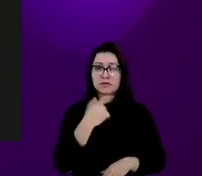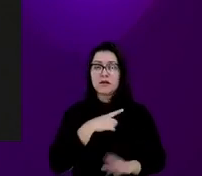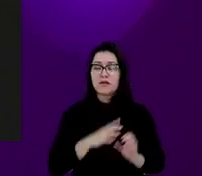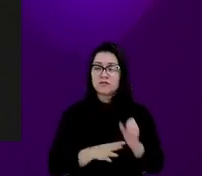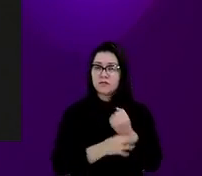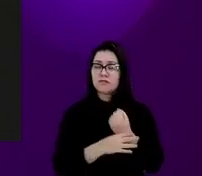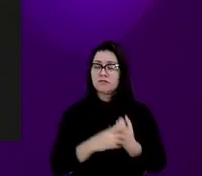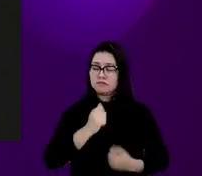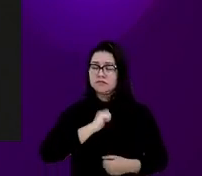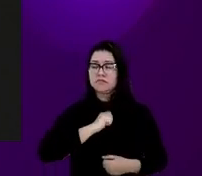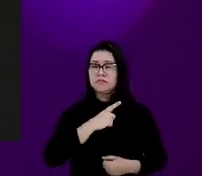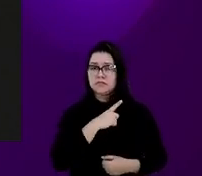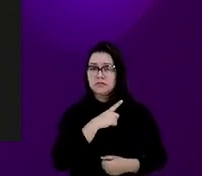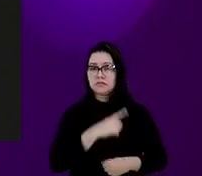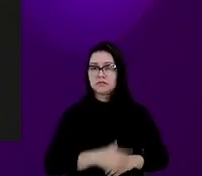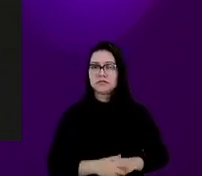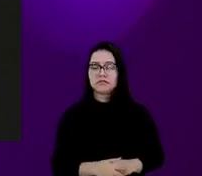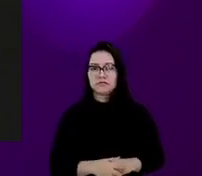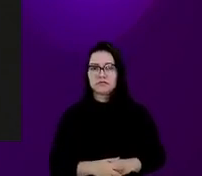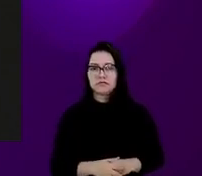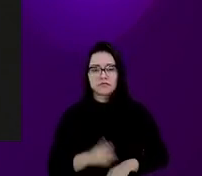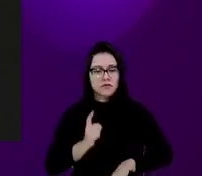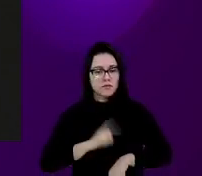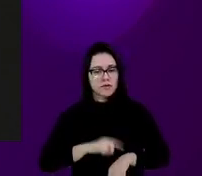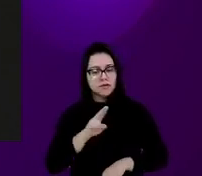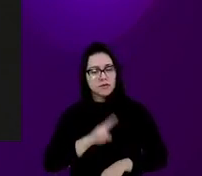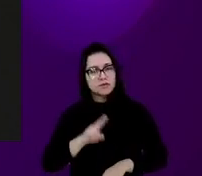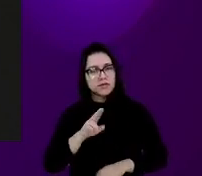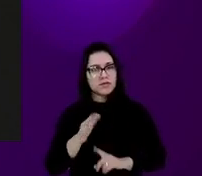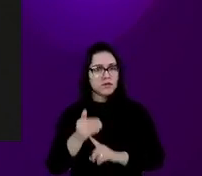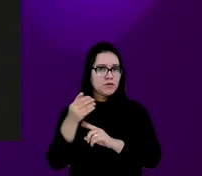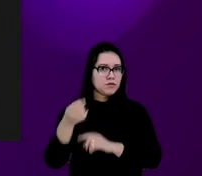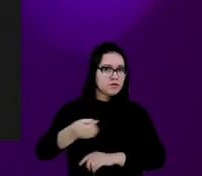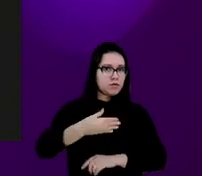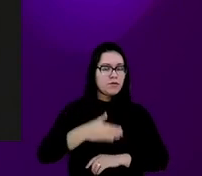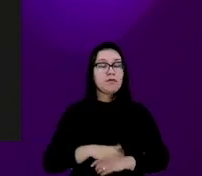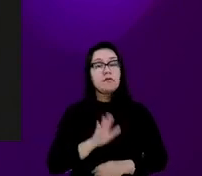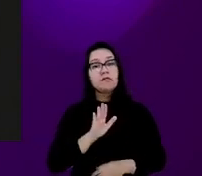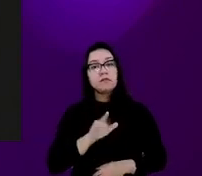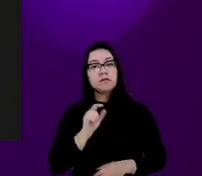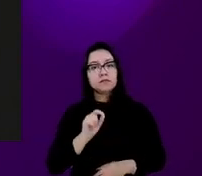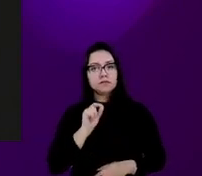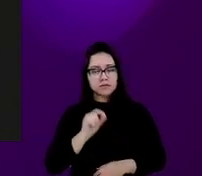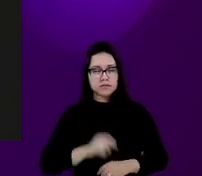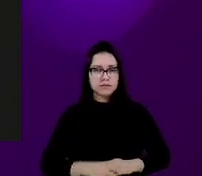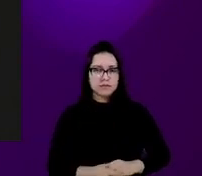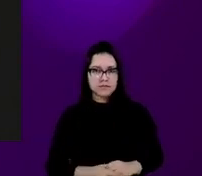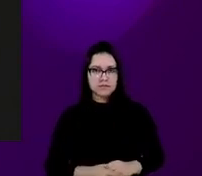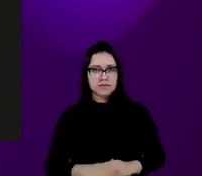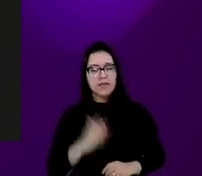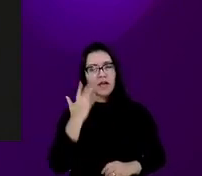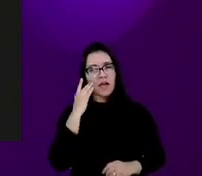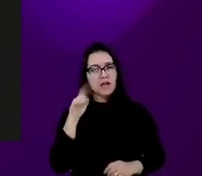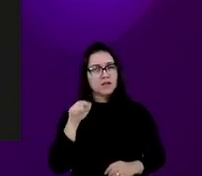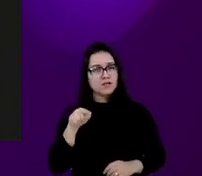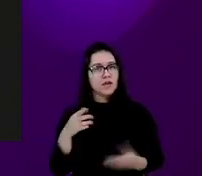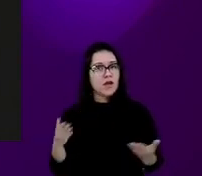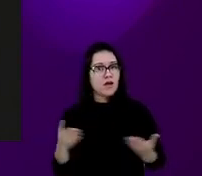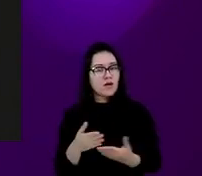em termos do momento de usar uma nova tecnologia. Agora, eu acho que o grande ponto aí